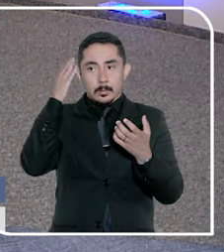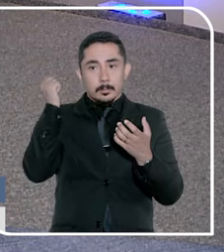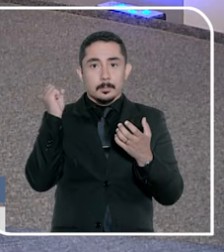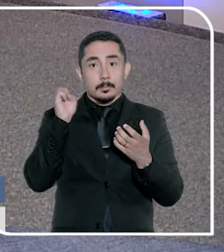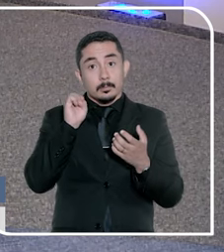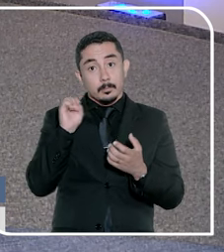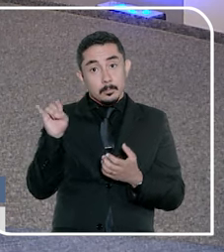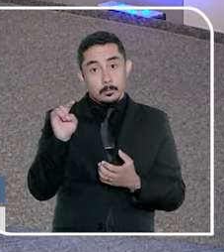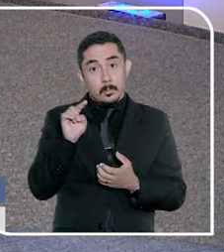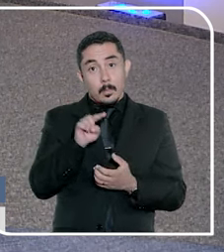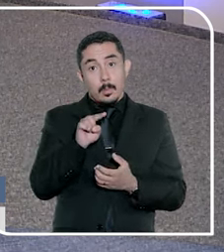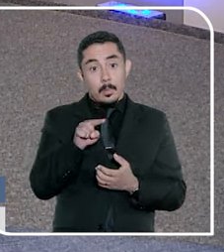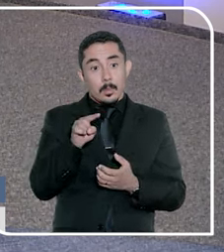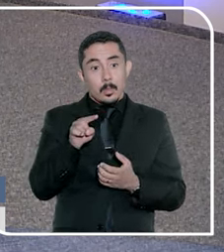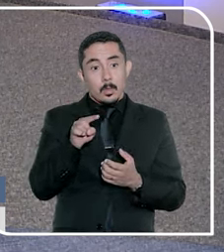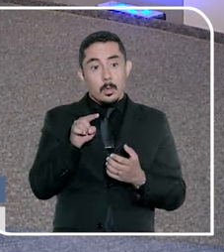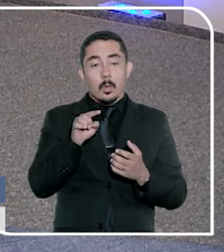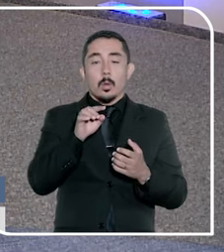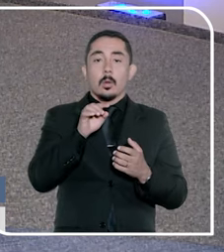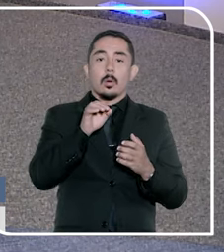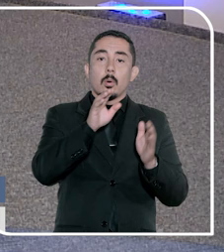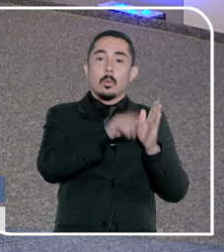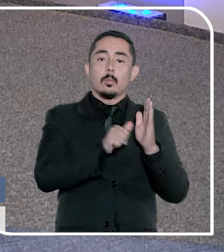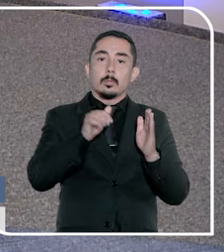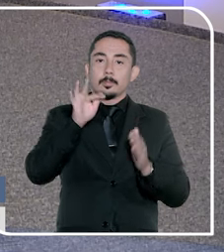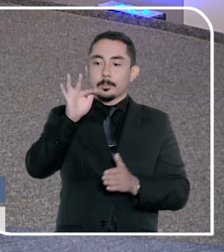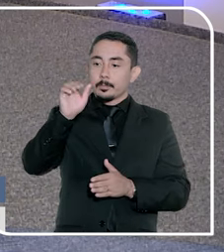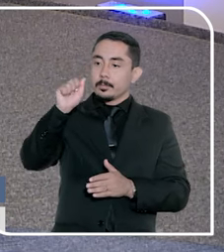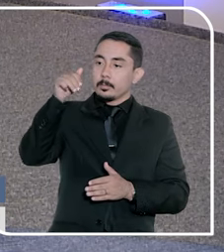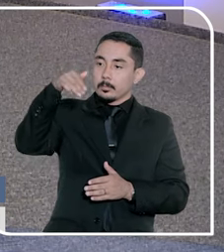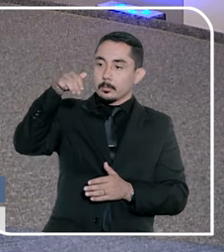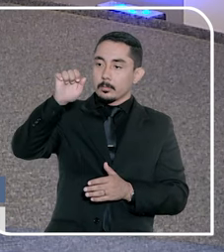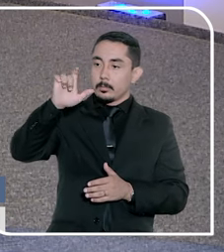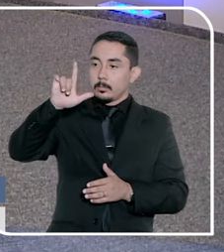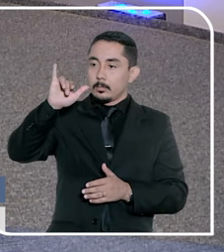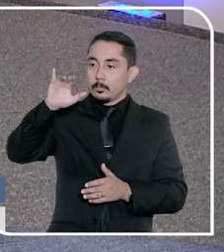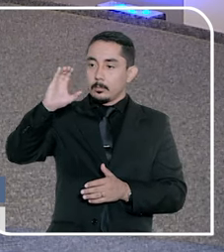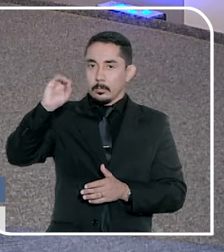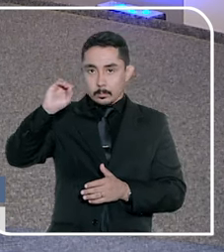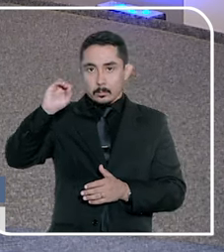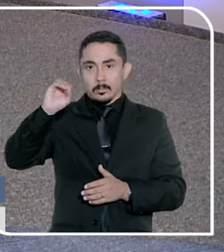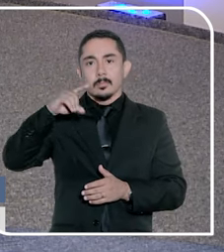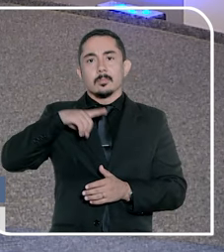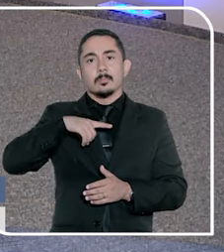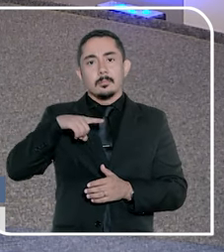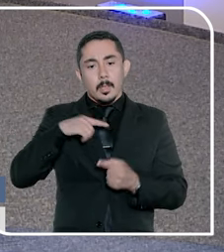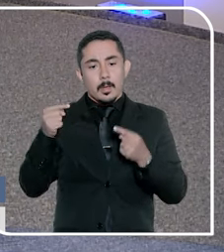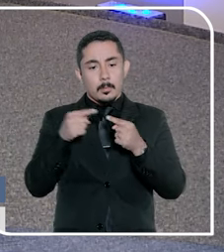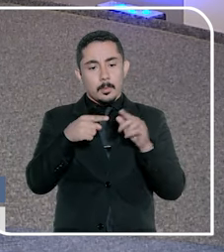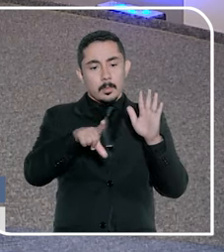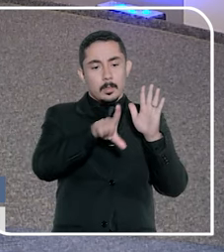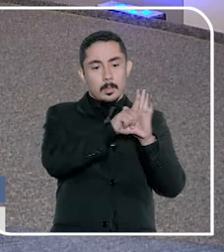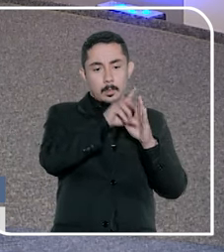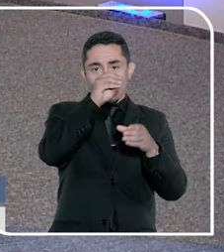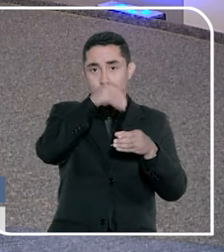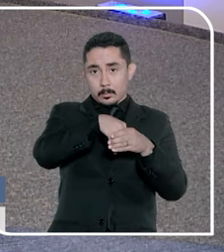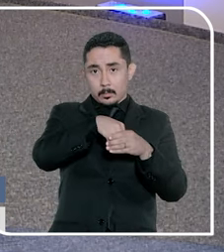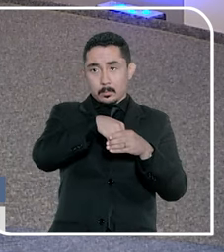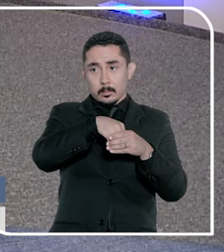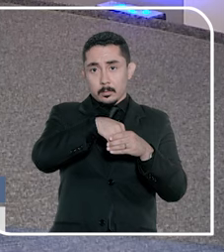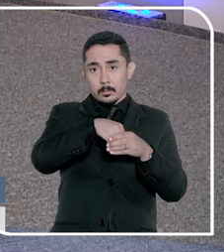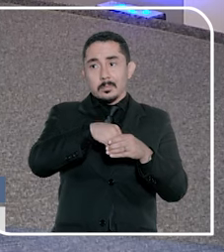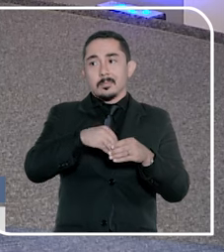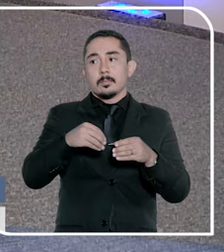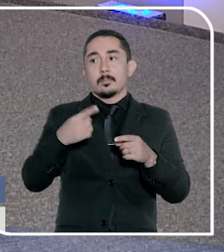furto famélico ele é tem alguma algum Amparo nessa legislação aí inclusive vocês abordam isso no livro